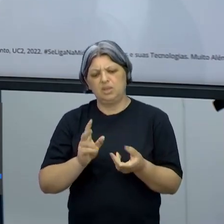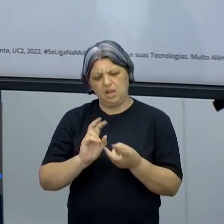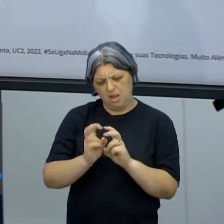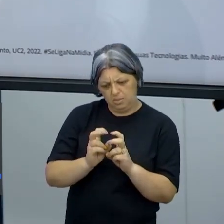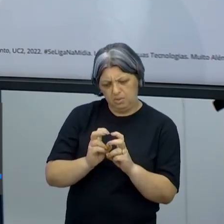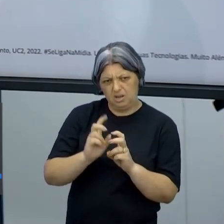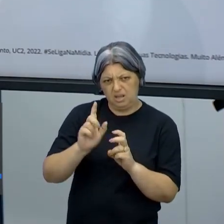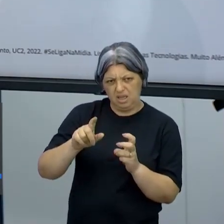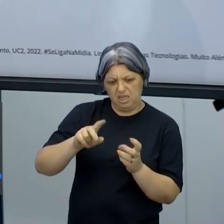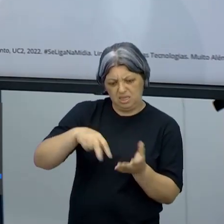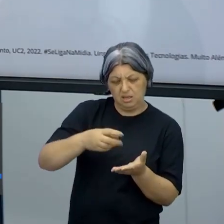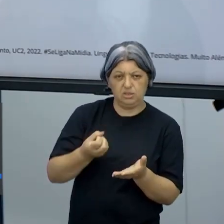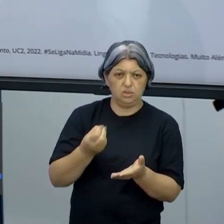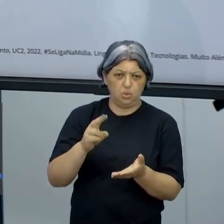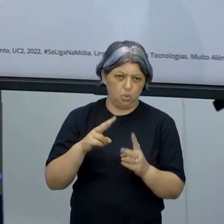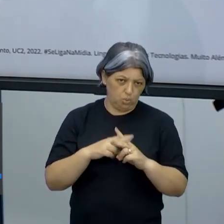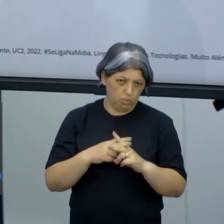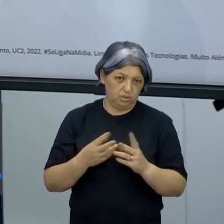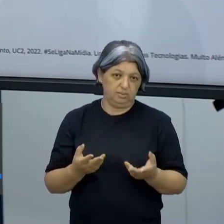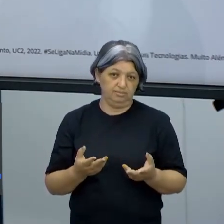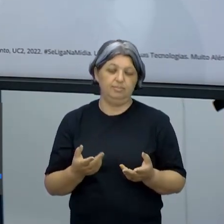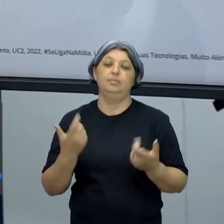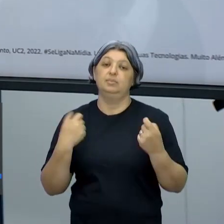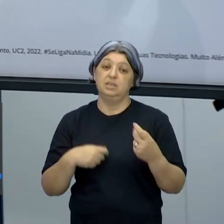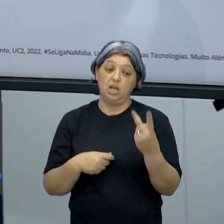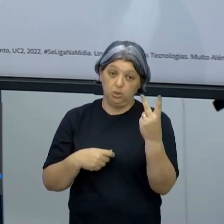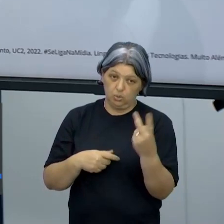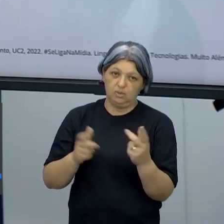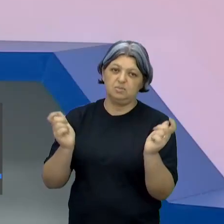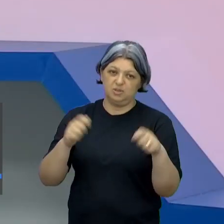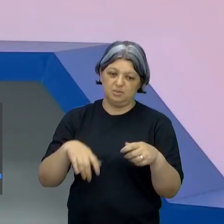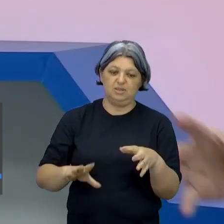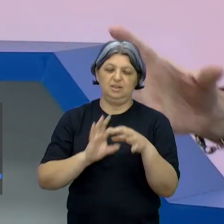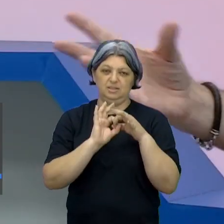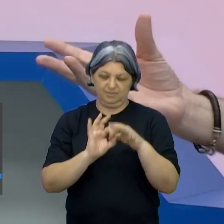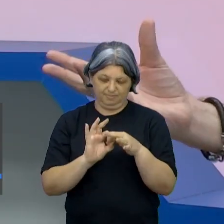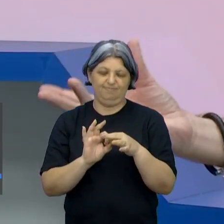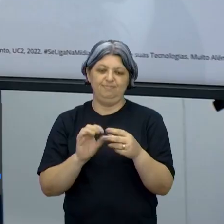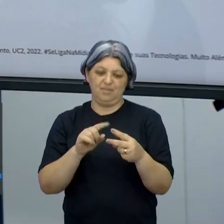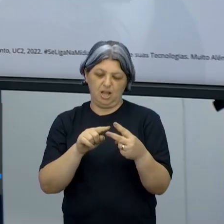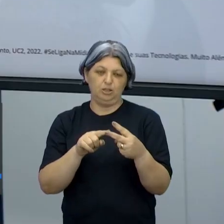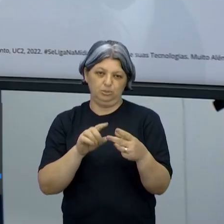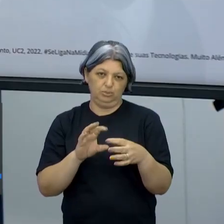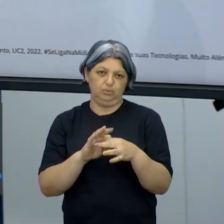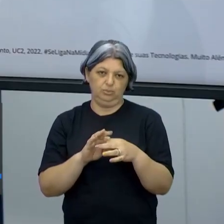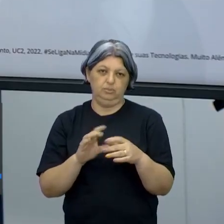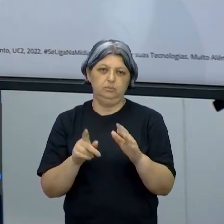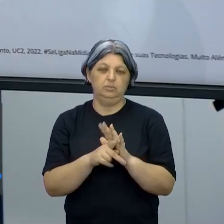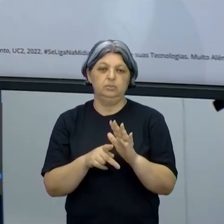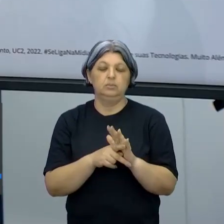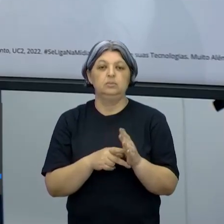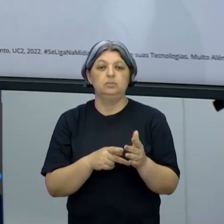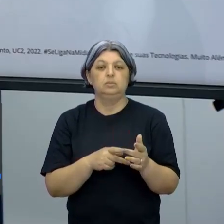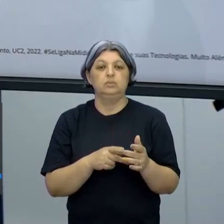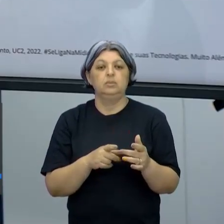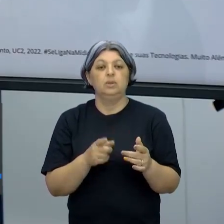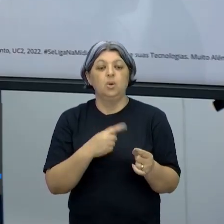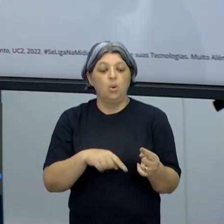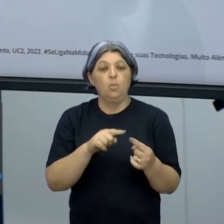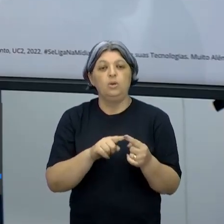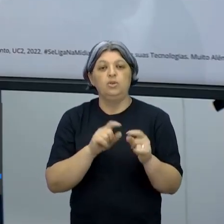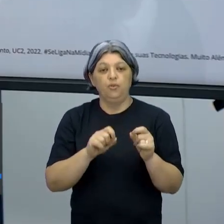capoeira é uma luta, sendo que ela contempla as duas possibilidades ali, né? Exato. Dependendo do aspecto que a nossa